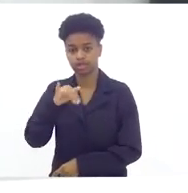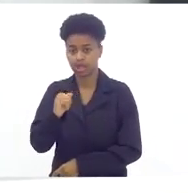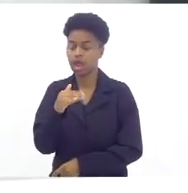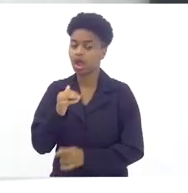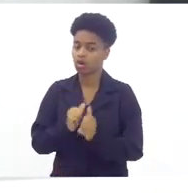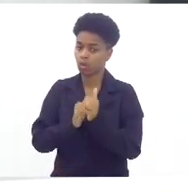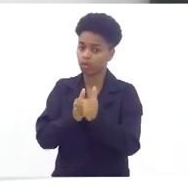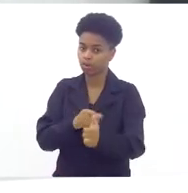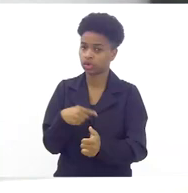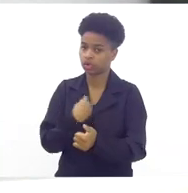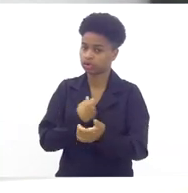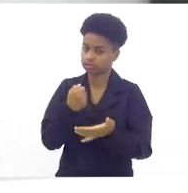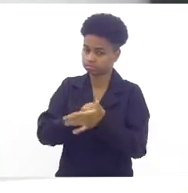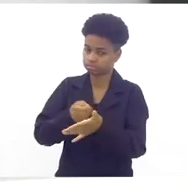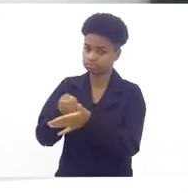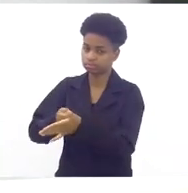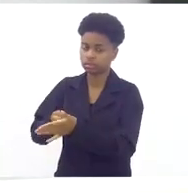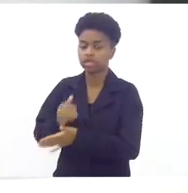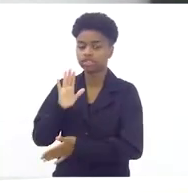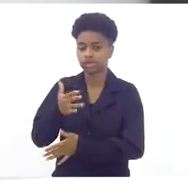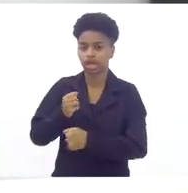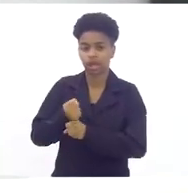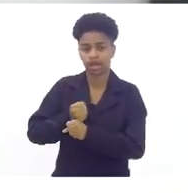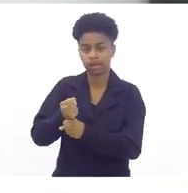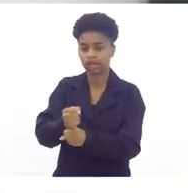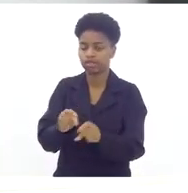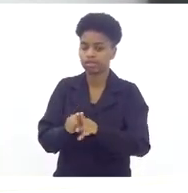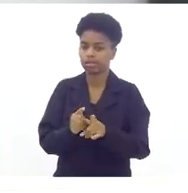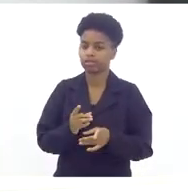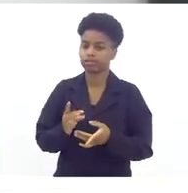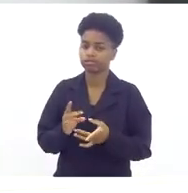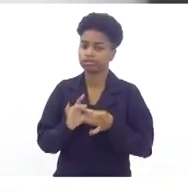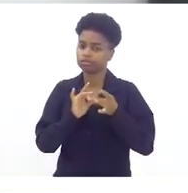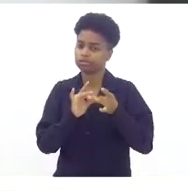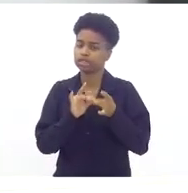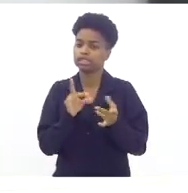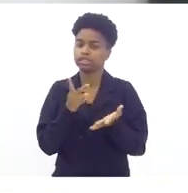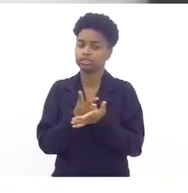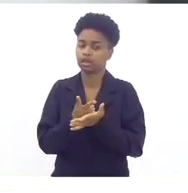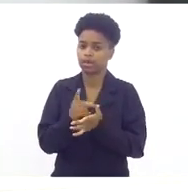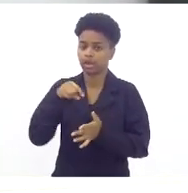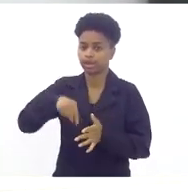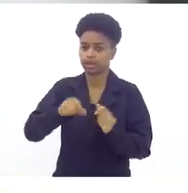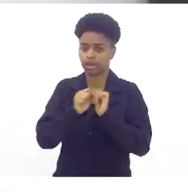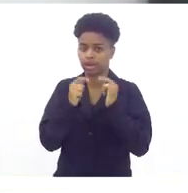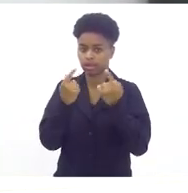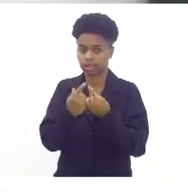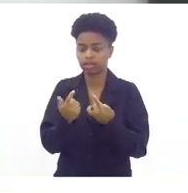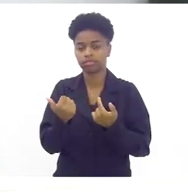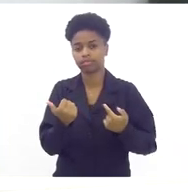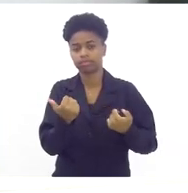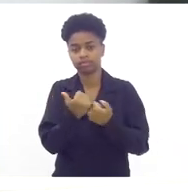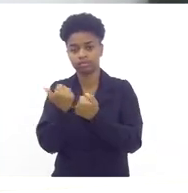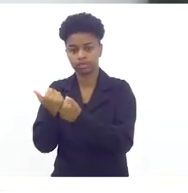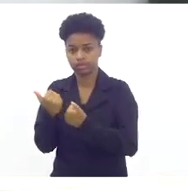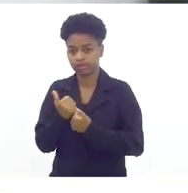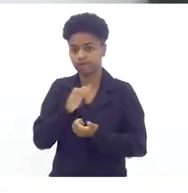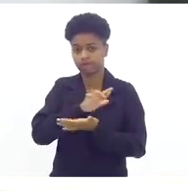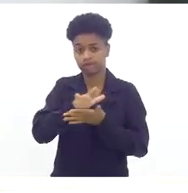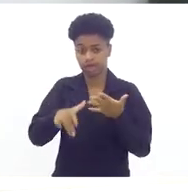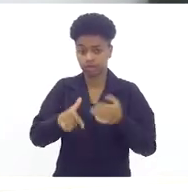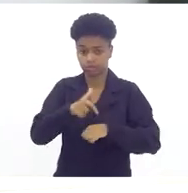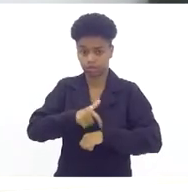nossa luta bastante tempo tem sido um grande companheiro né aqui na alerj para nos ajudar com muitas causas